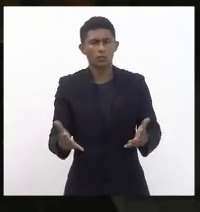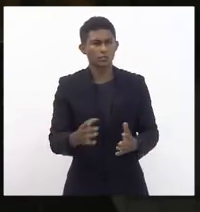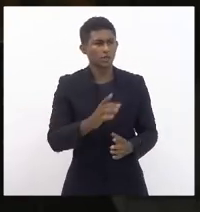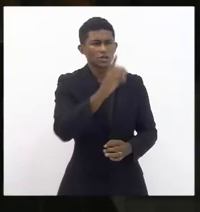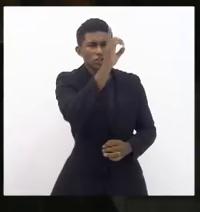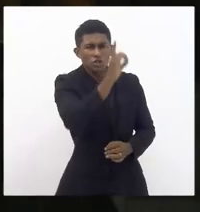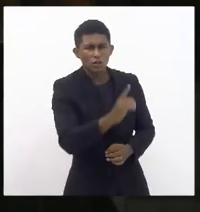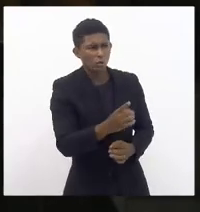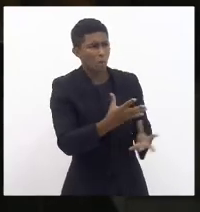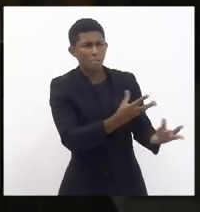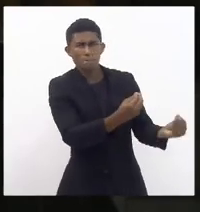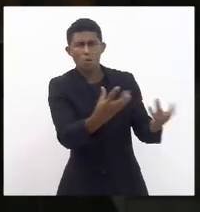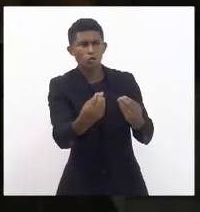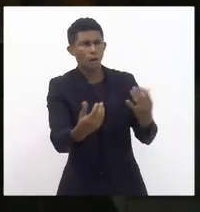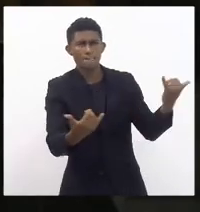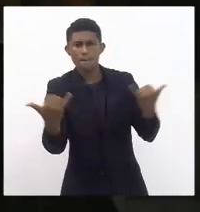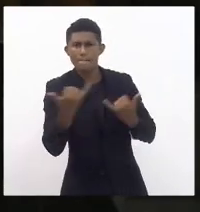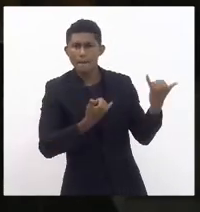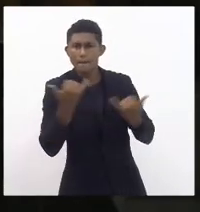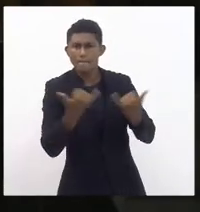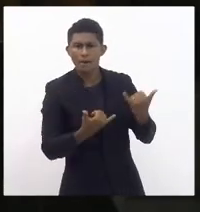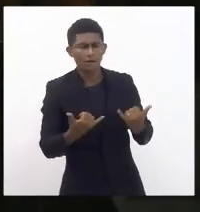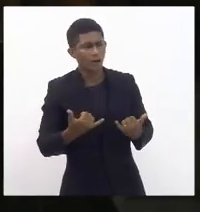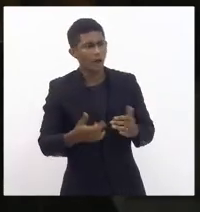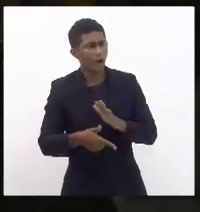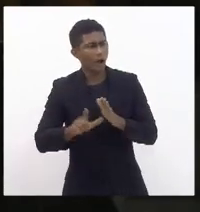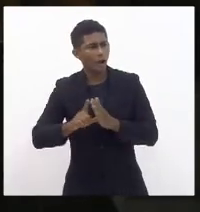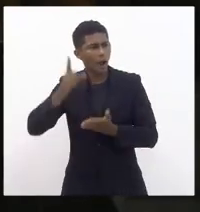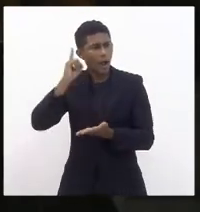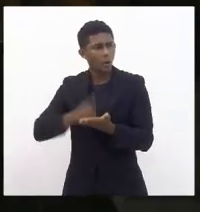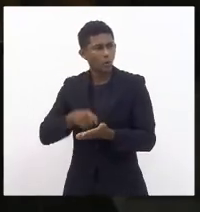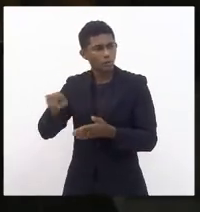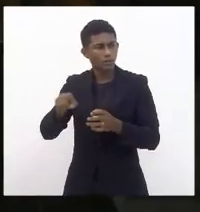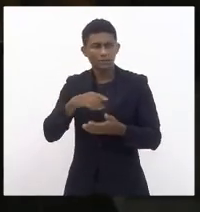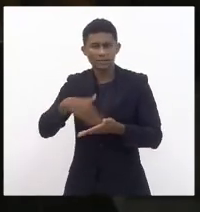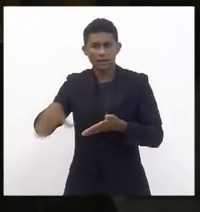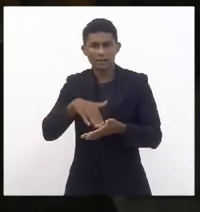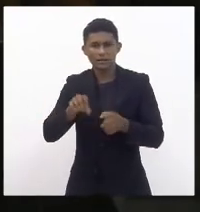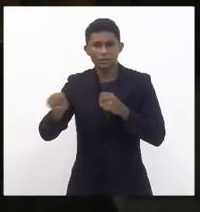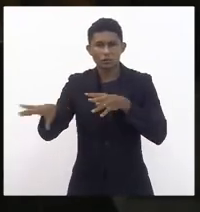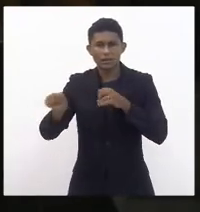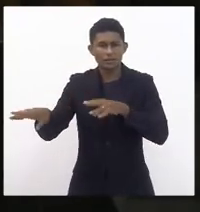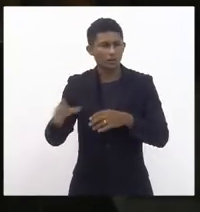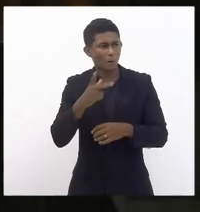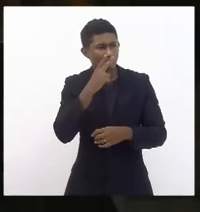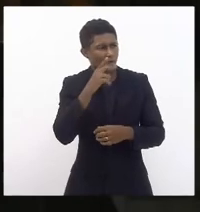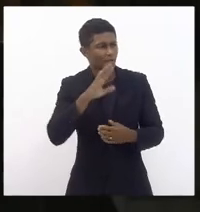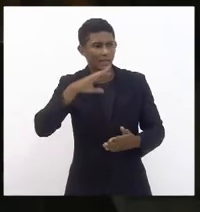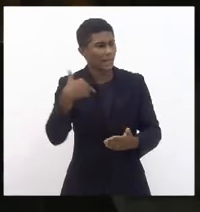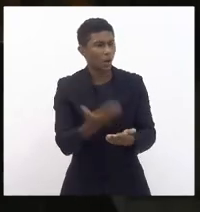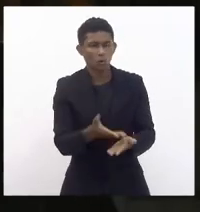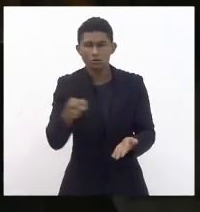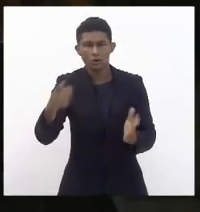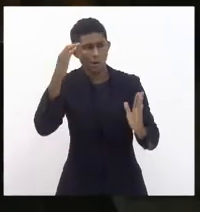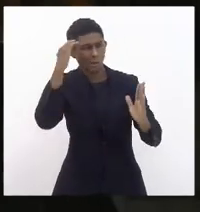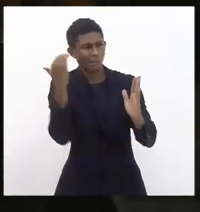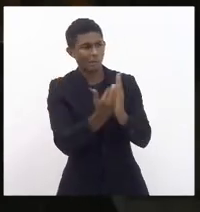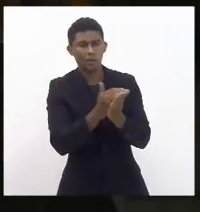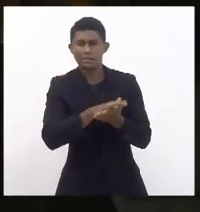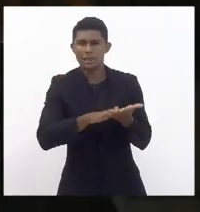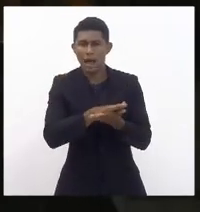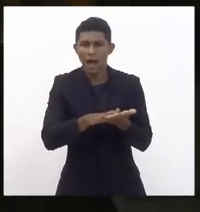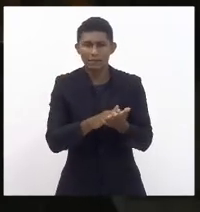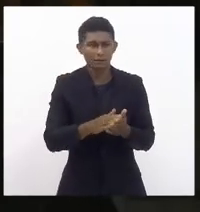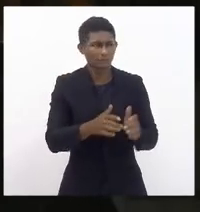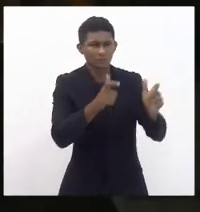diretores que esse acordo que já foi fechado com a Secretaria de Educação segue sendo descumprido em diversas